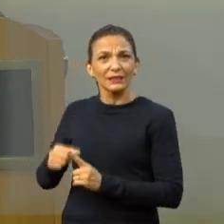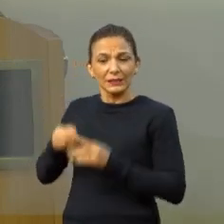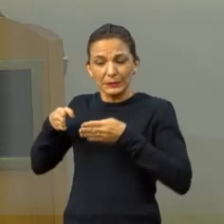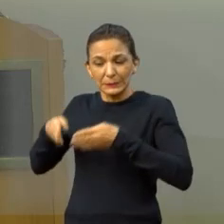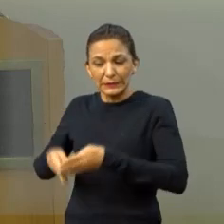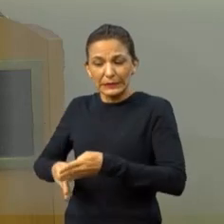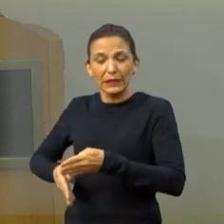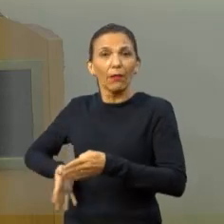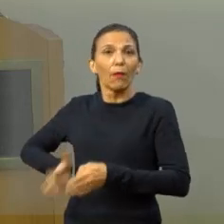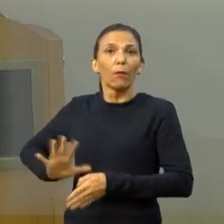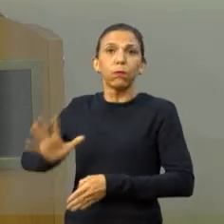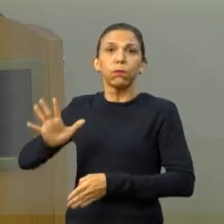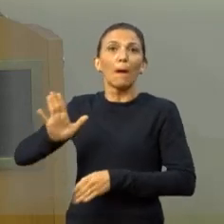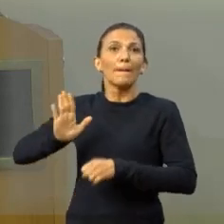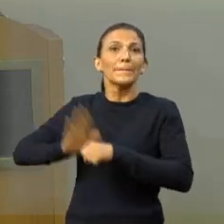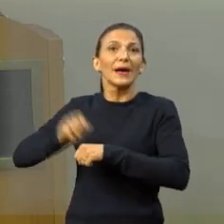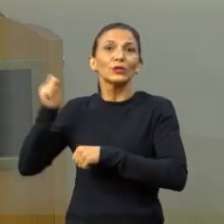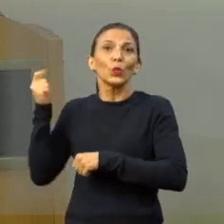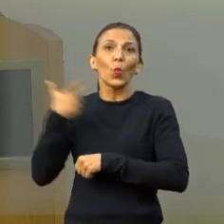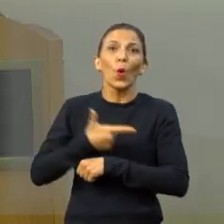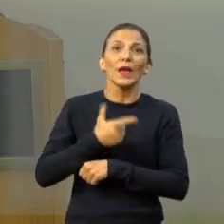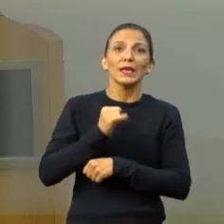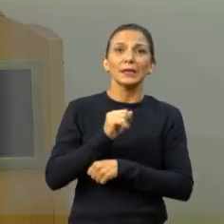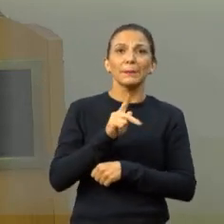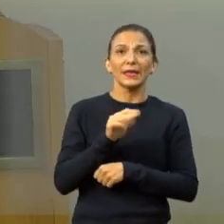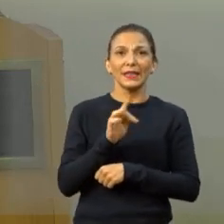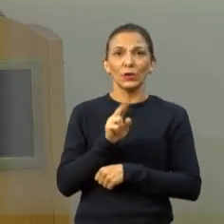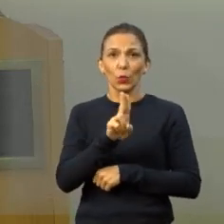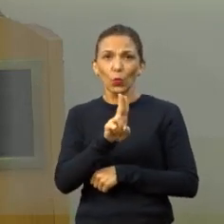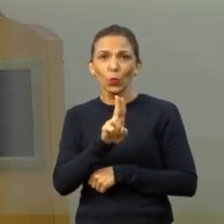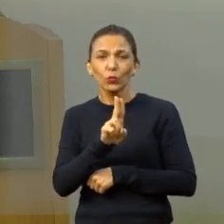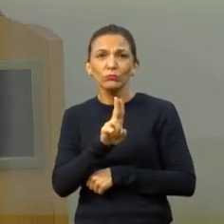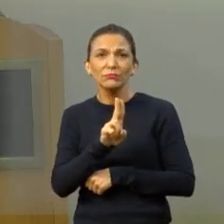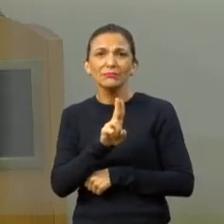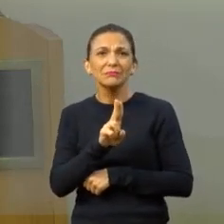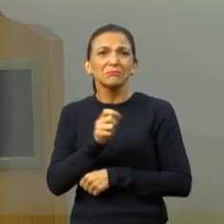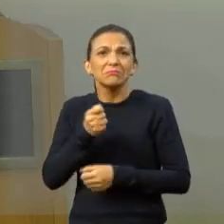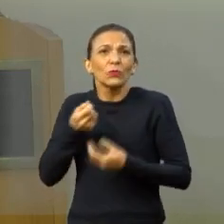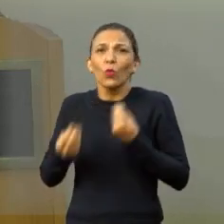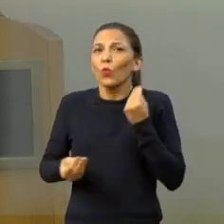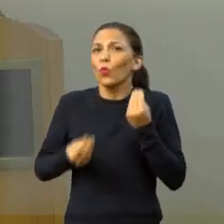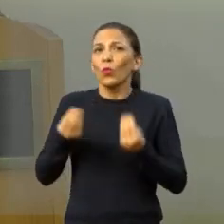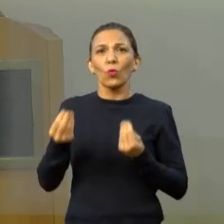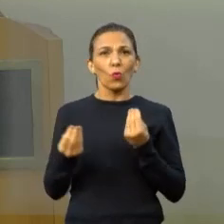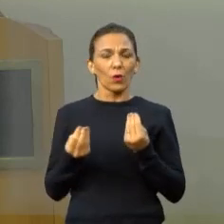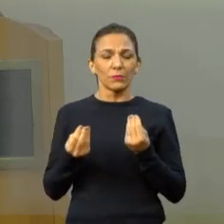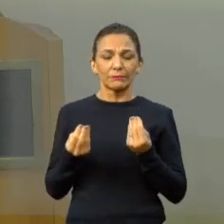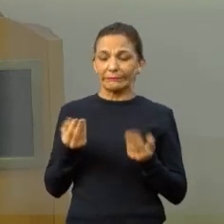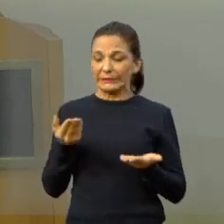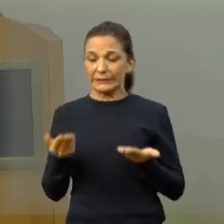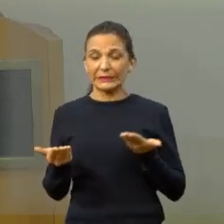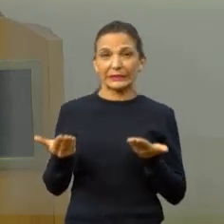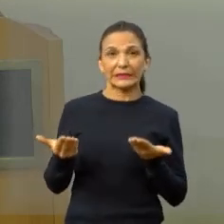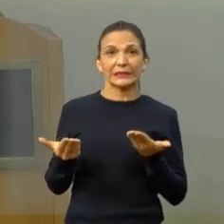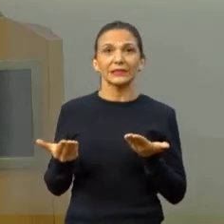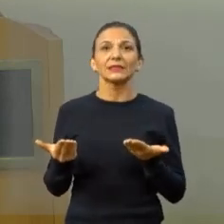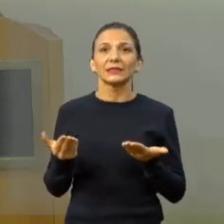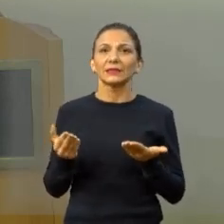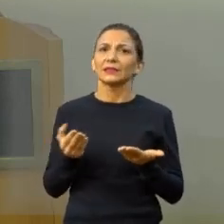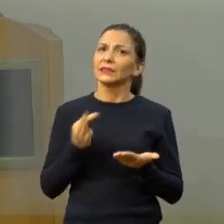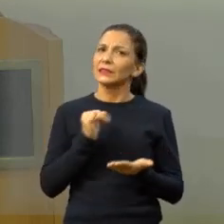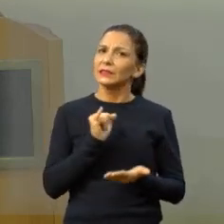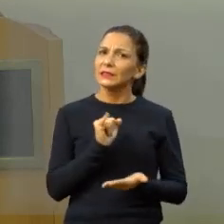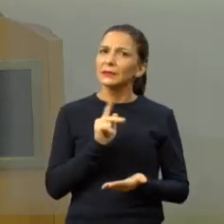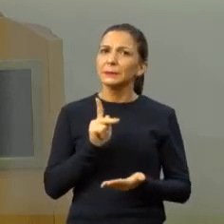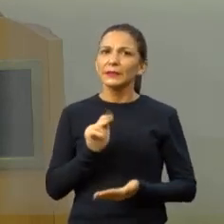tem gente que vai pagar r$ 1000 do túmulo e não paga 500 de IPTU aí você fala não é IPTU Tá